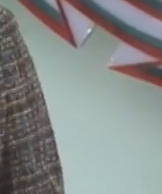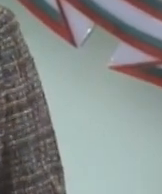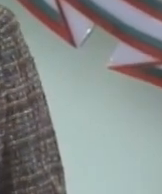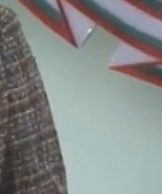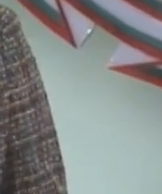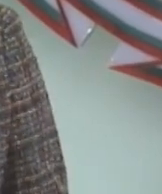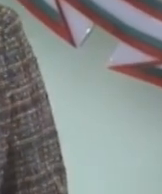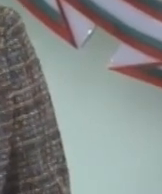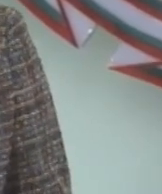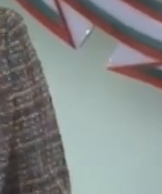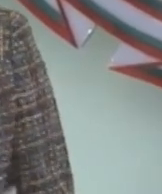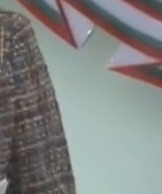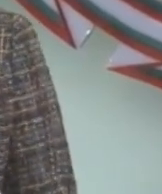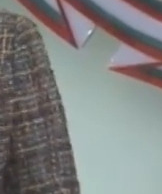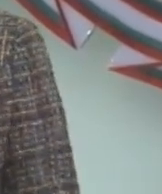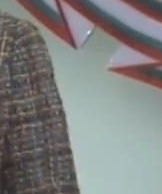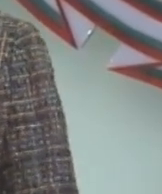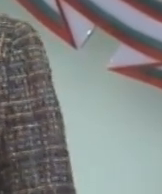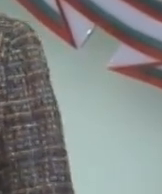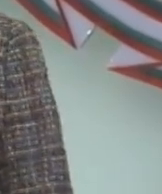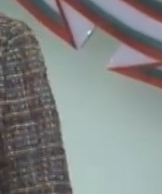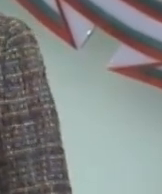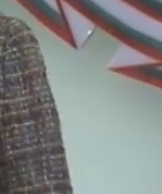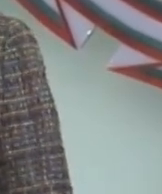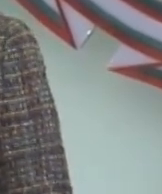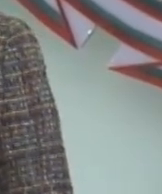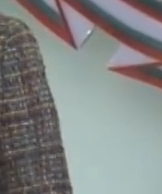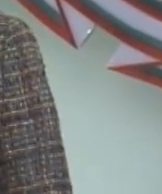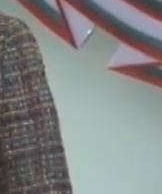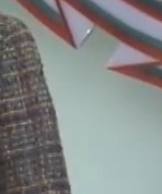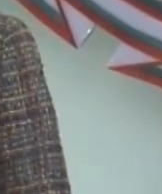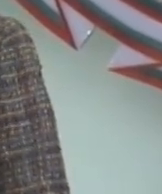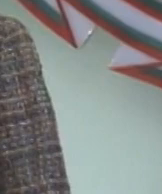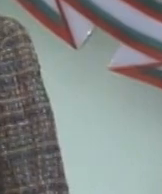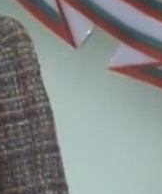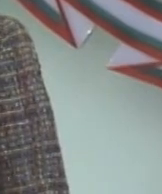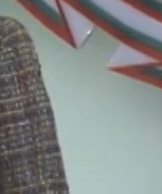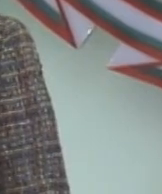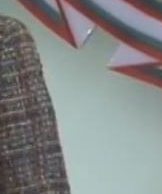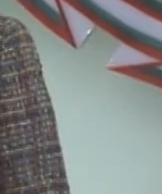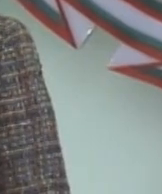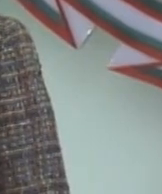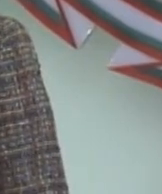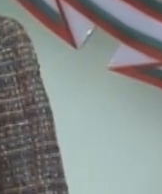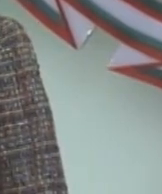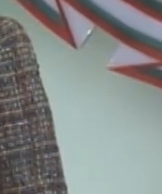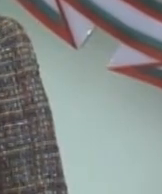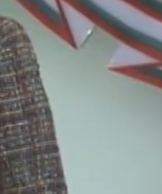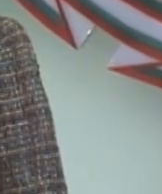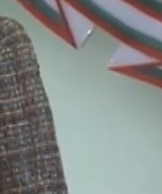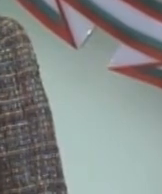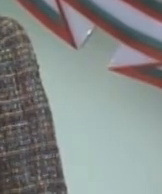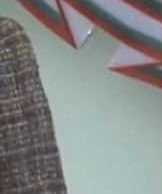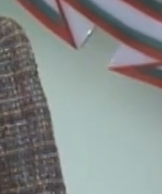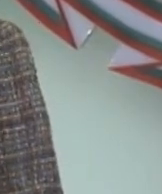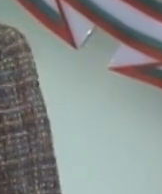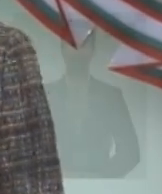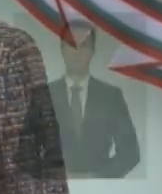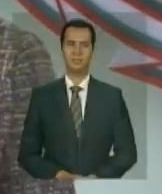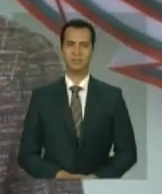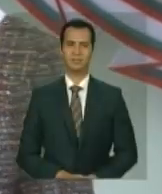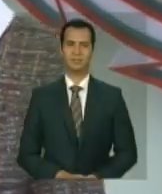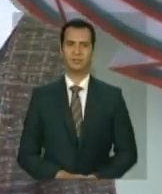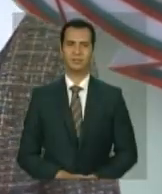desorINO para desenvolverse em comuns sustentável,